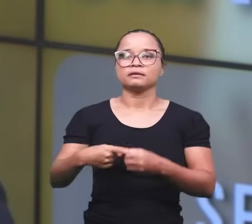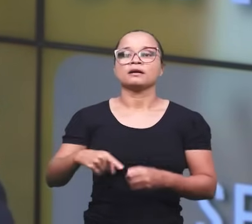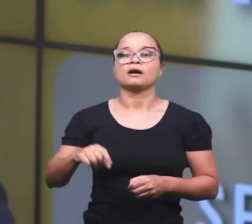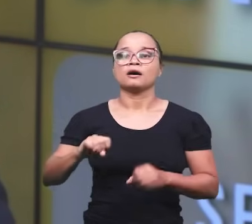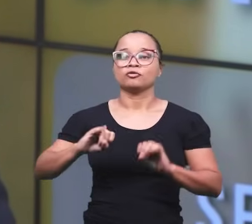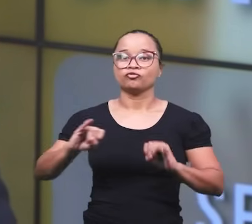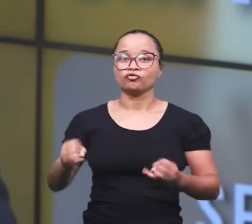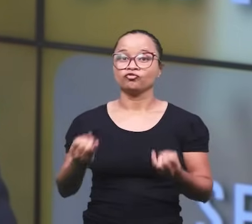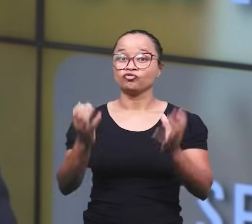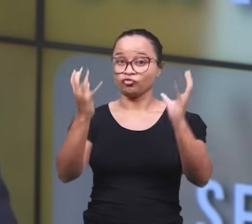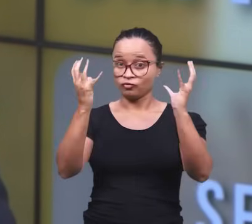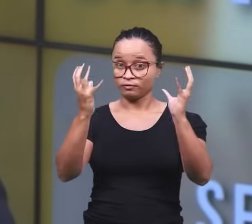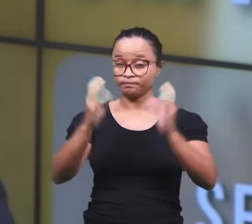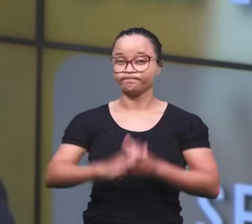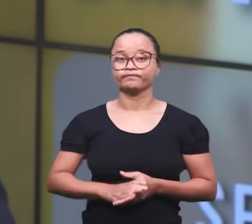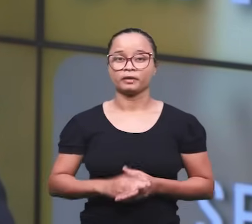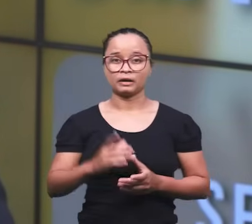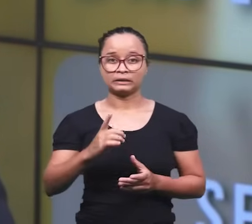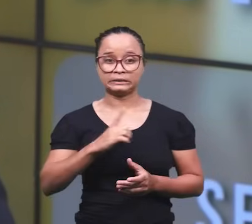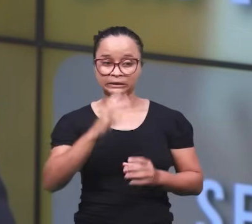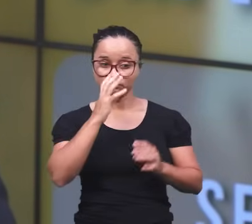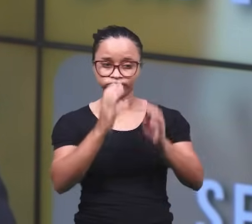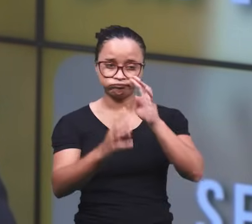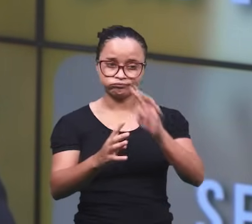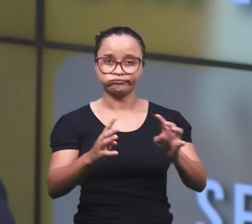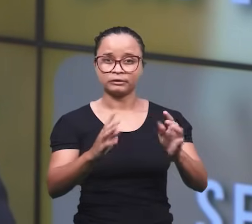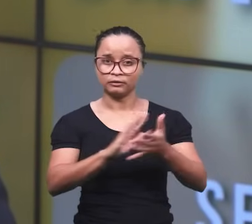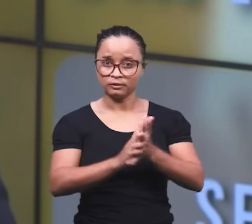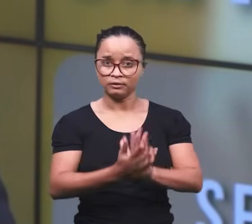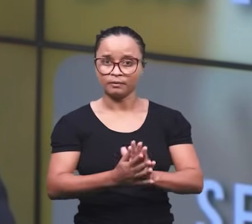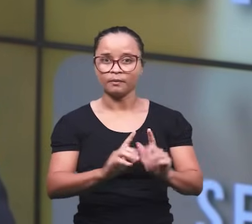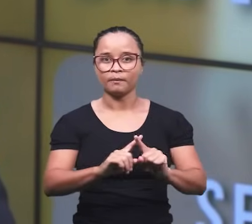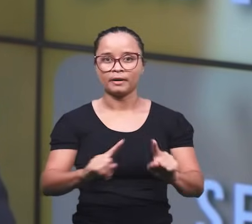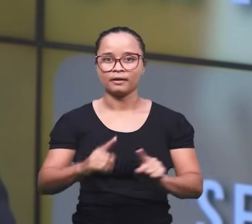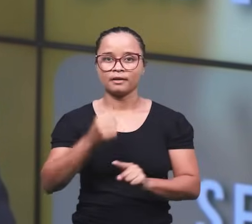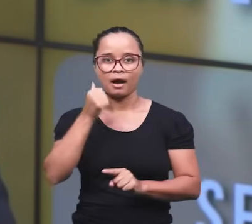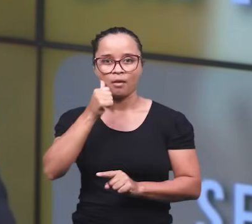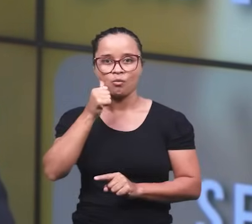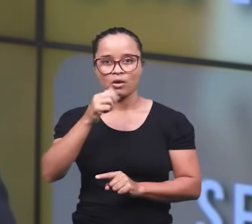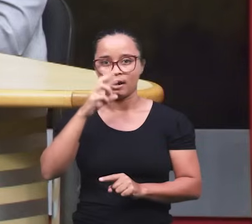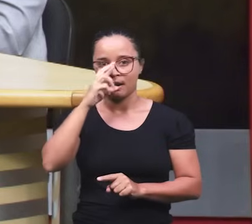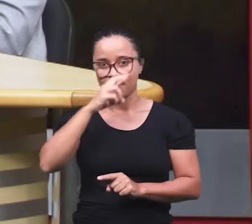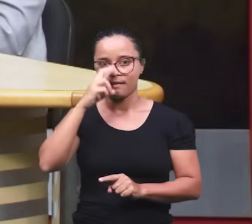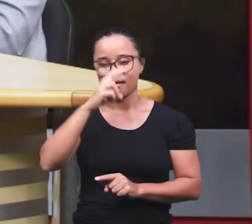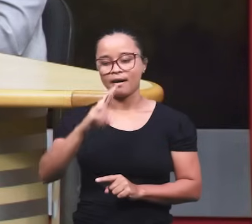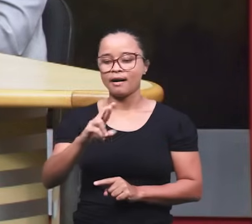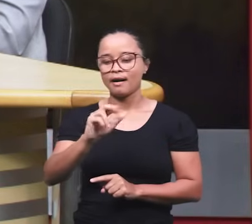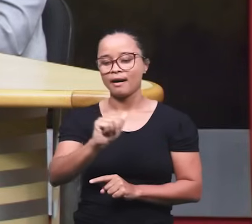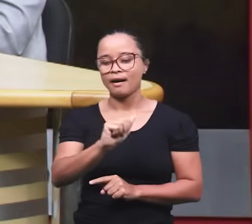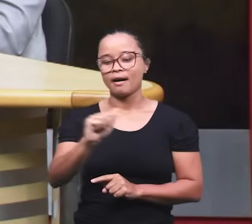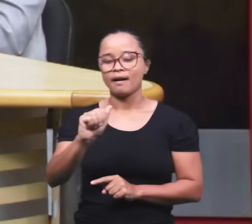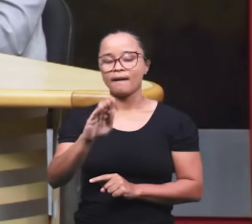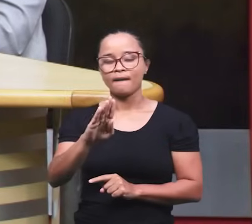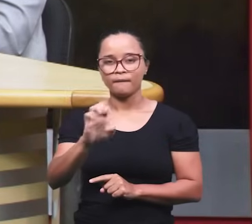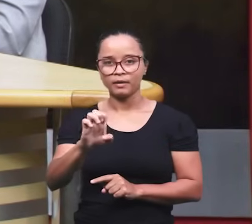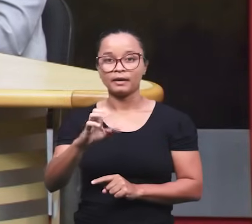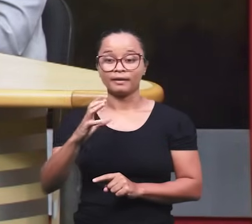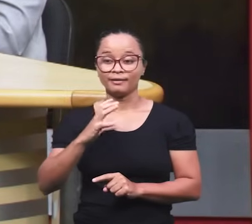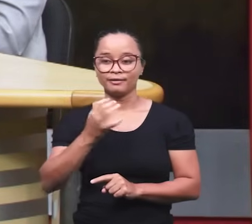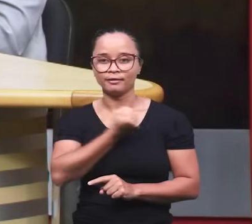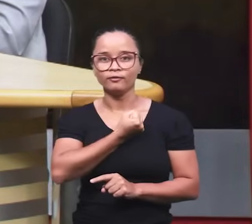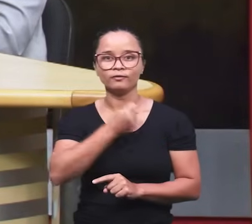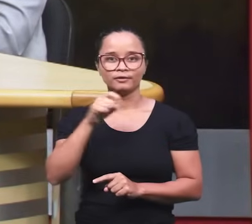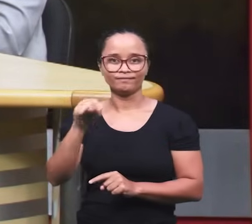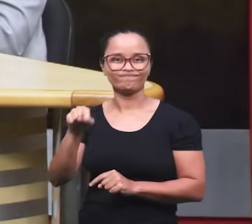Jericó raab foi salvo ali naquele juízo